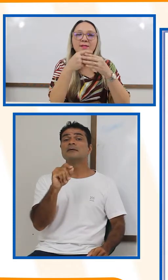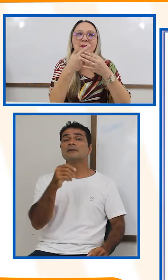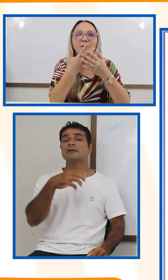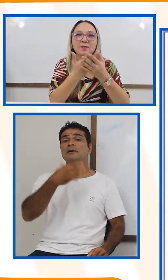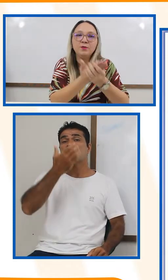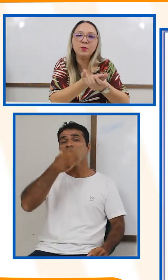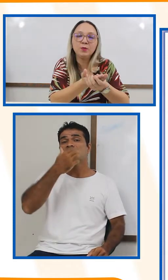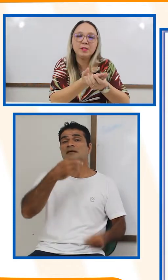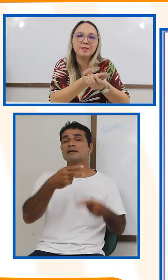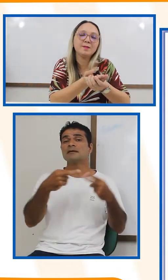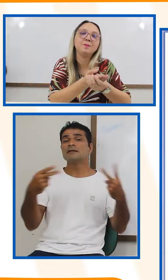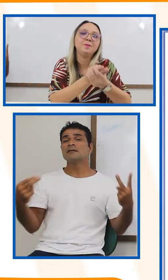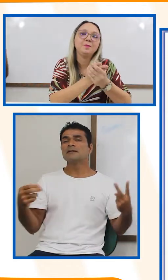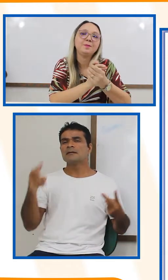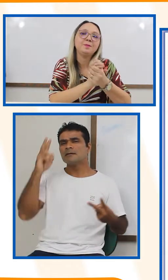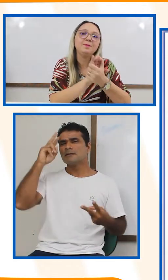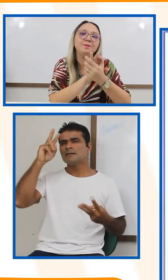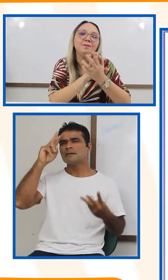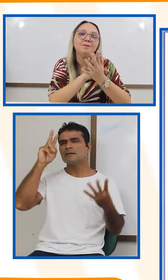lembram quais eram as frutas?